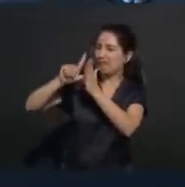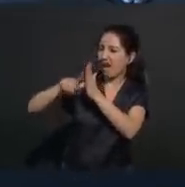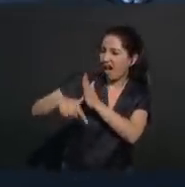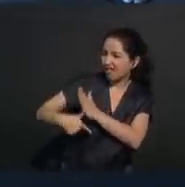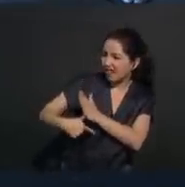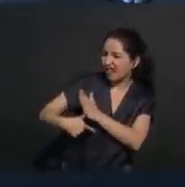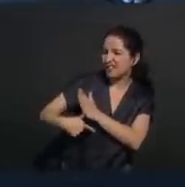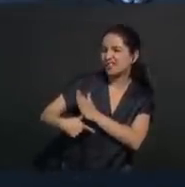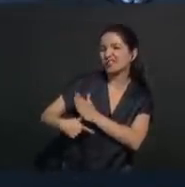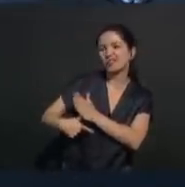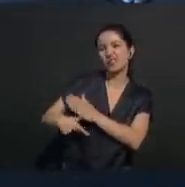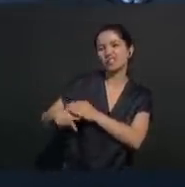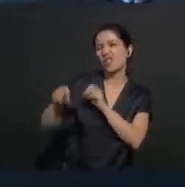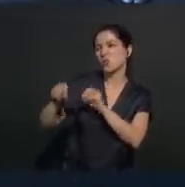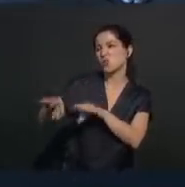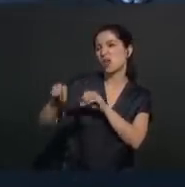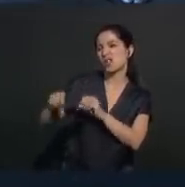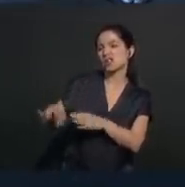acesso à escola.